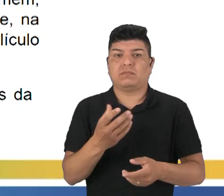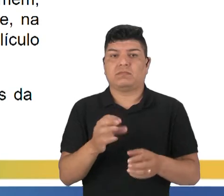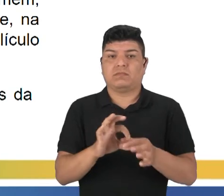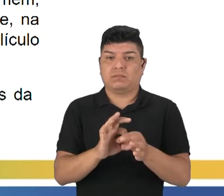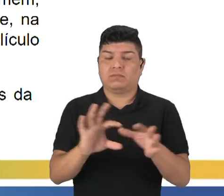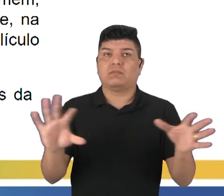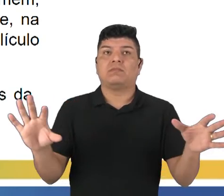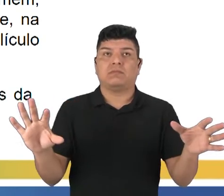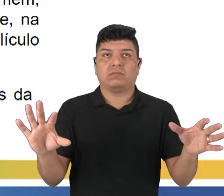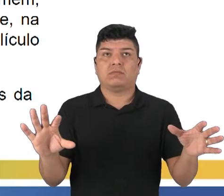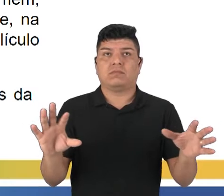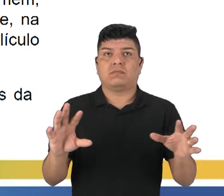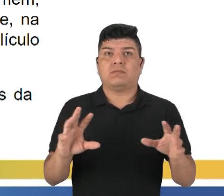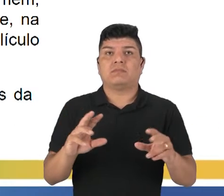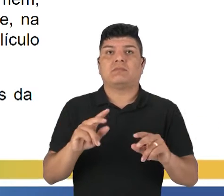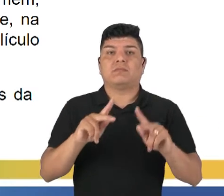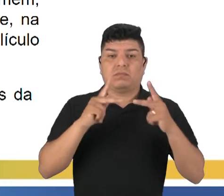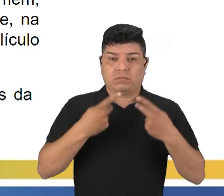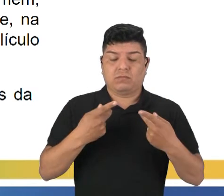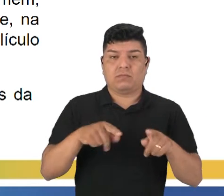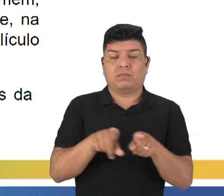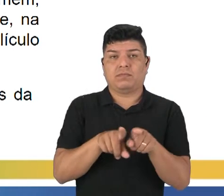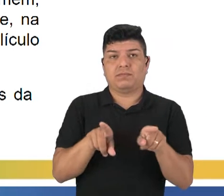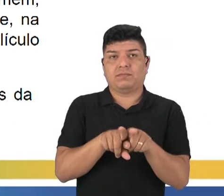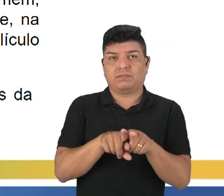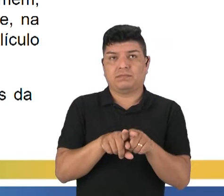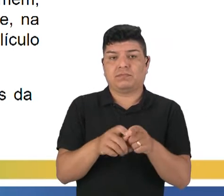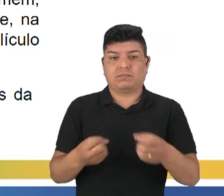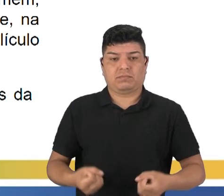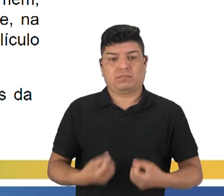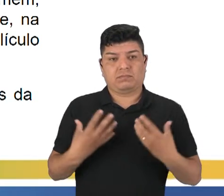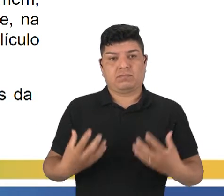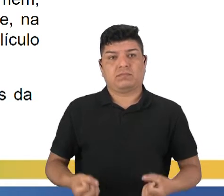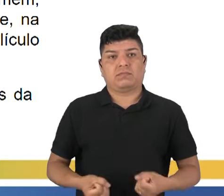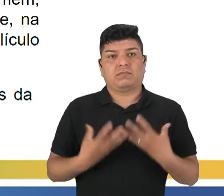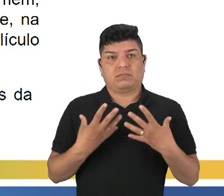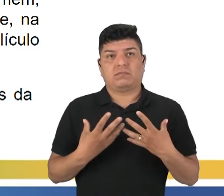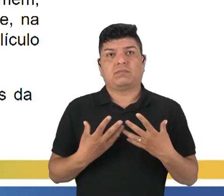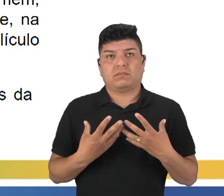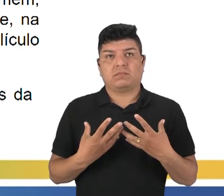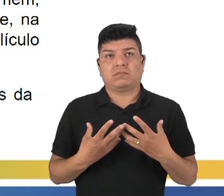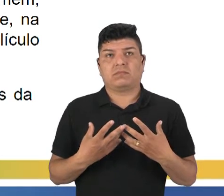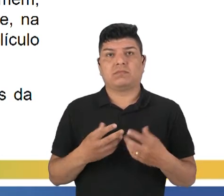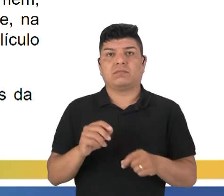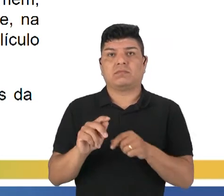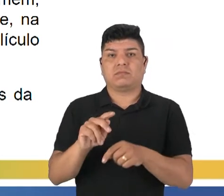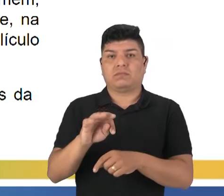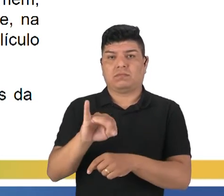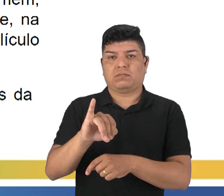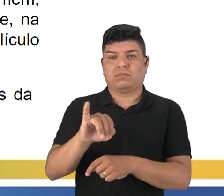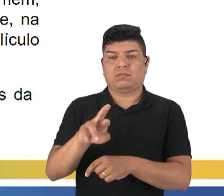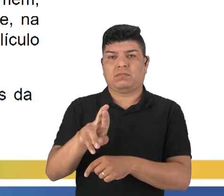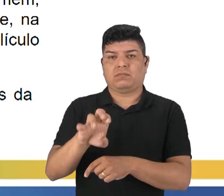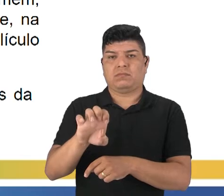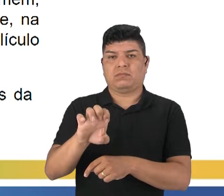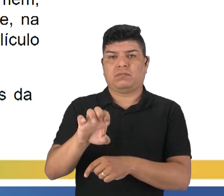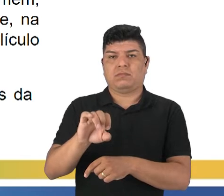hormônio tireoestimulante, que estimula, né, a secreção dos hormônios da tireoide.